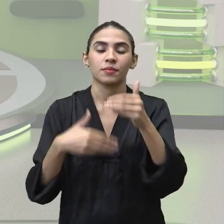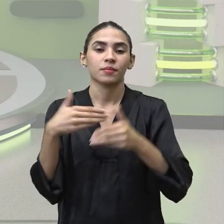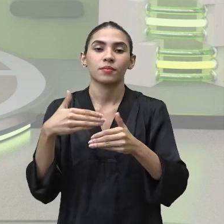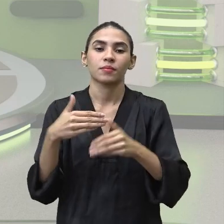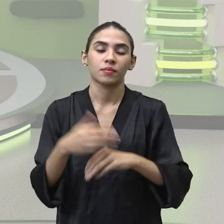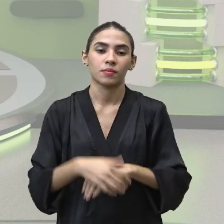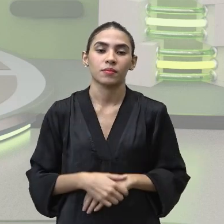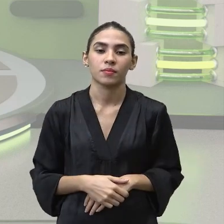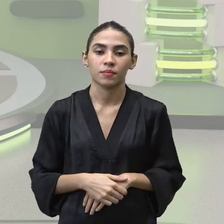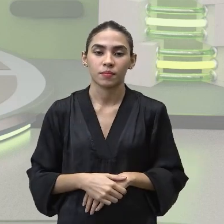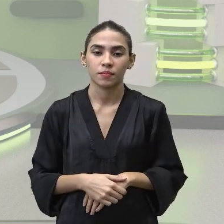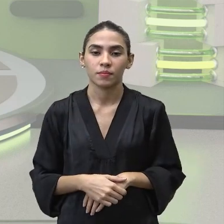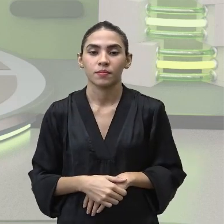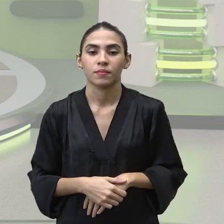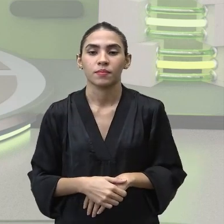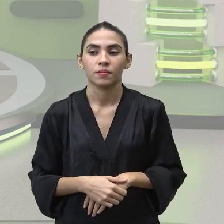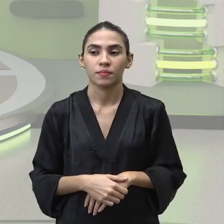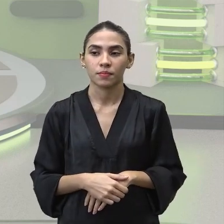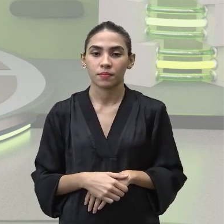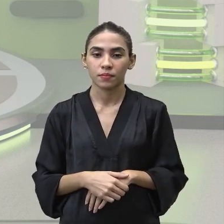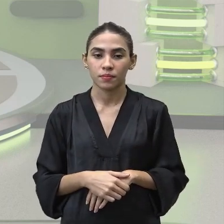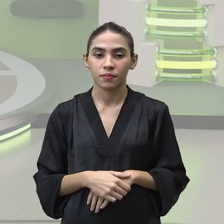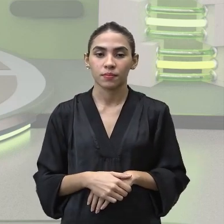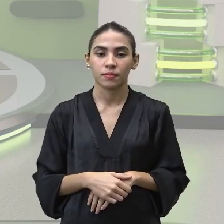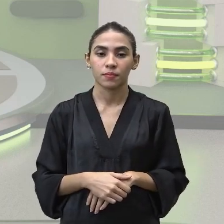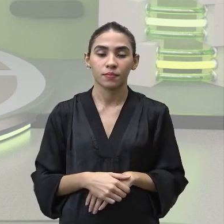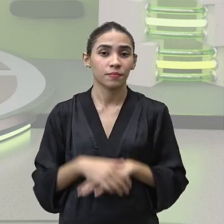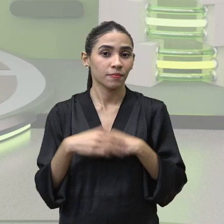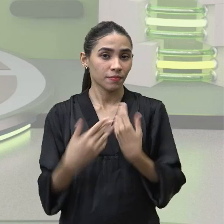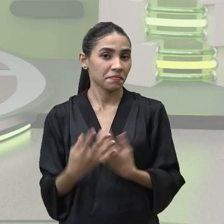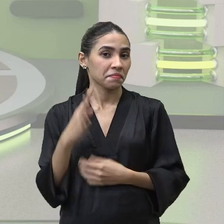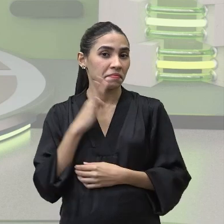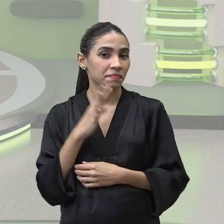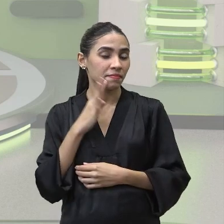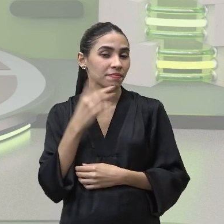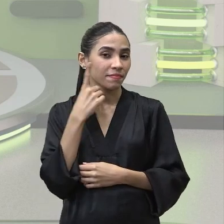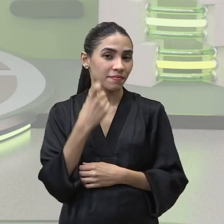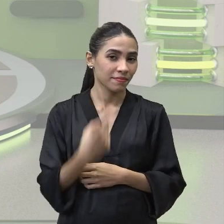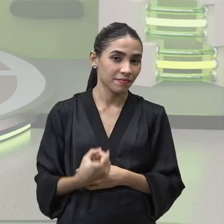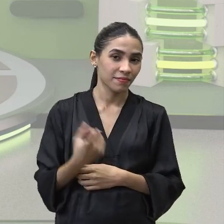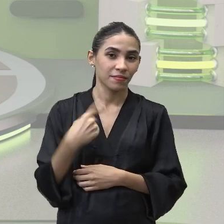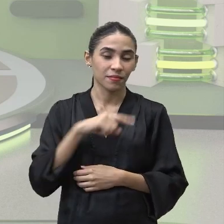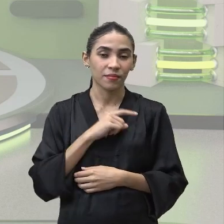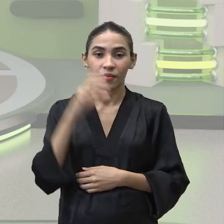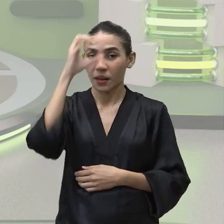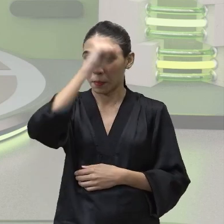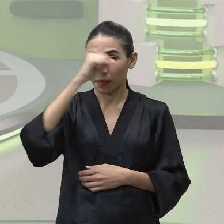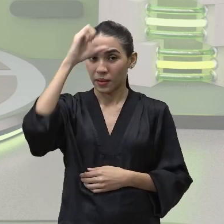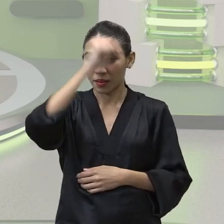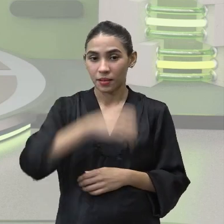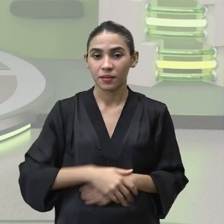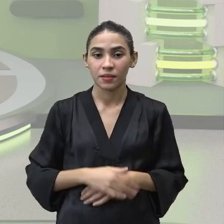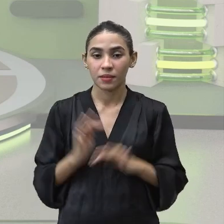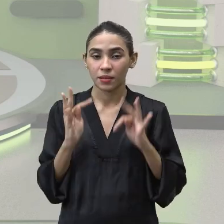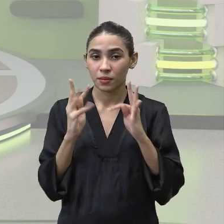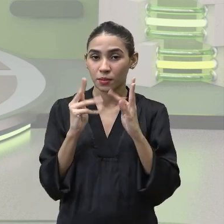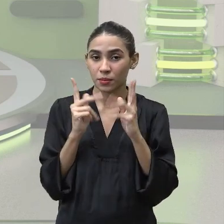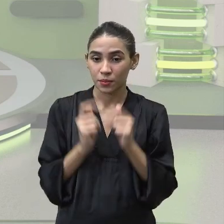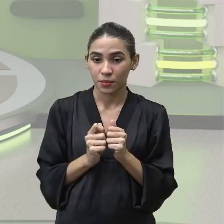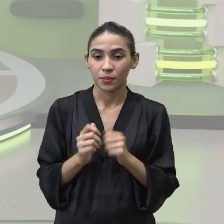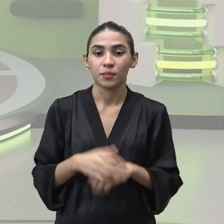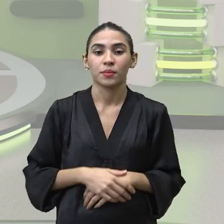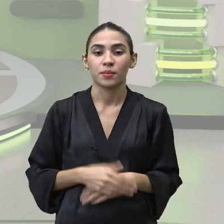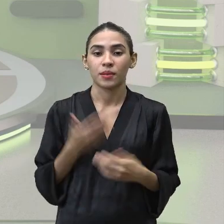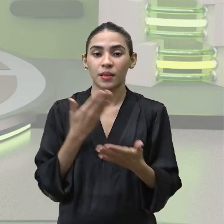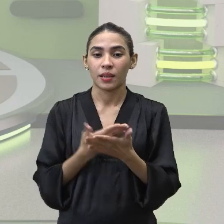ciclo reprodutivo desses indivíduos. Então, olha só quanta coisa interessante a gente aprendeu. Tudo isso na